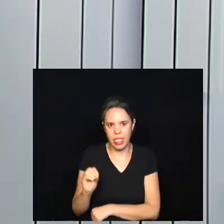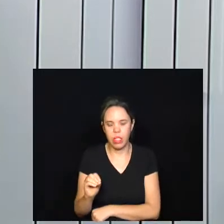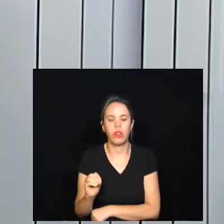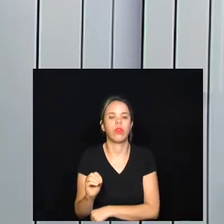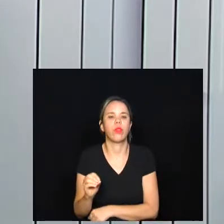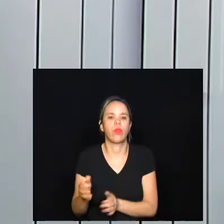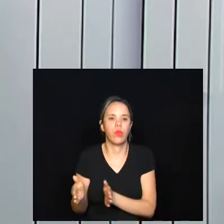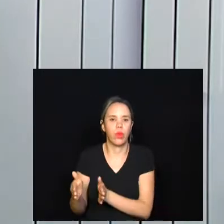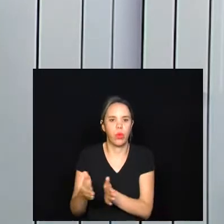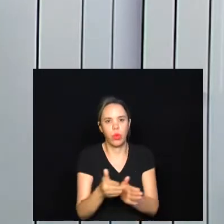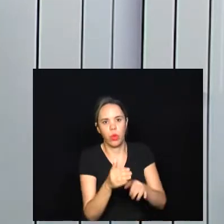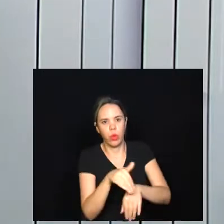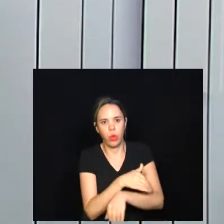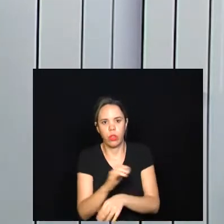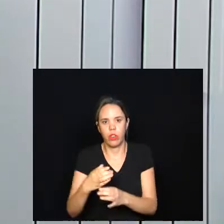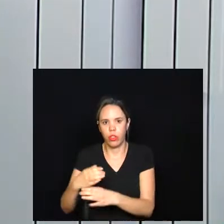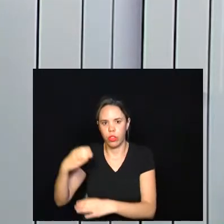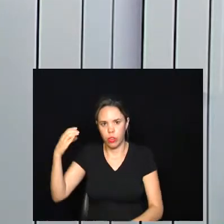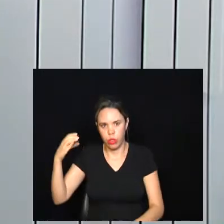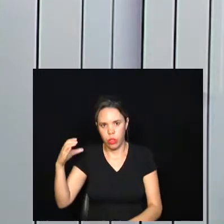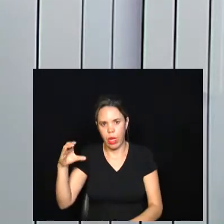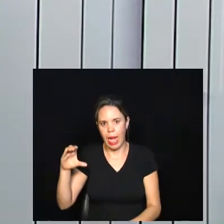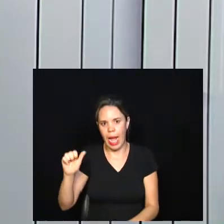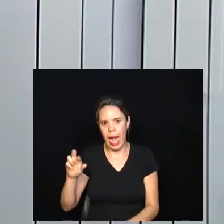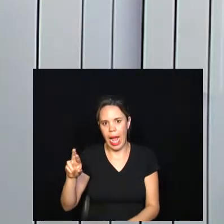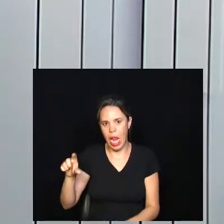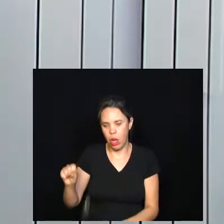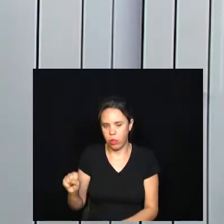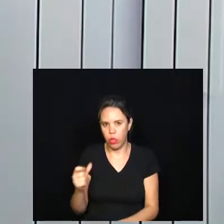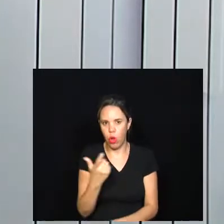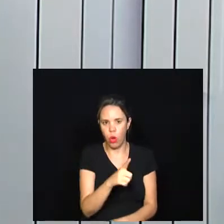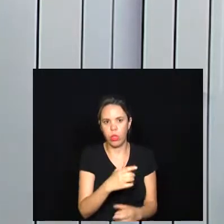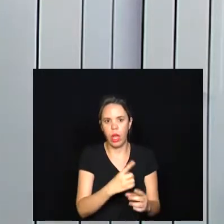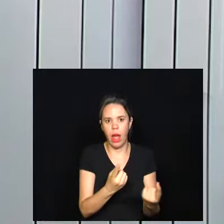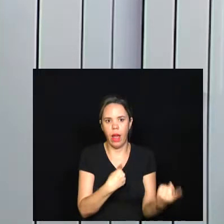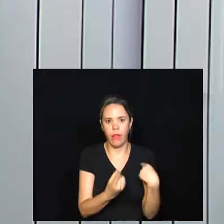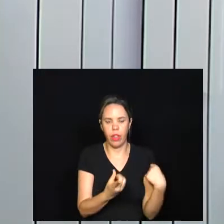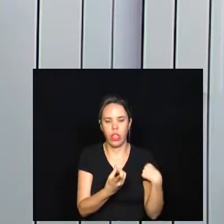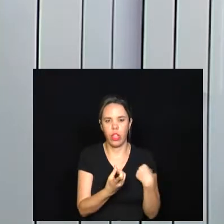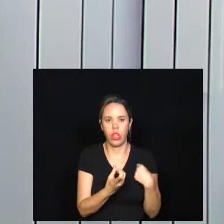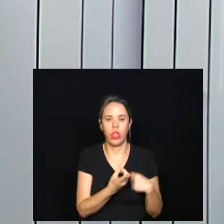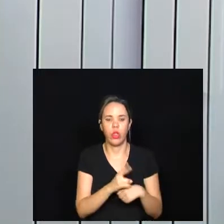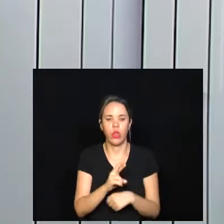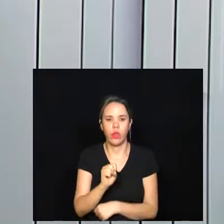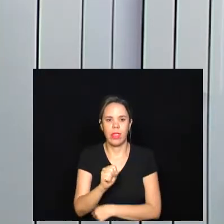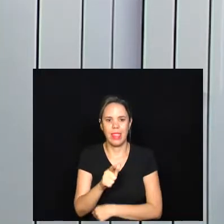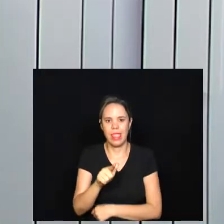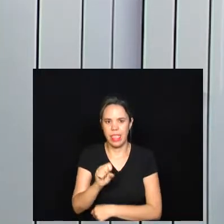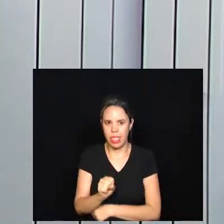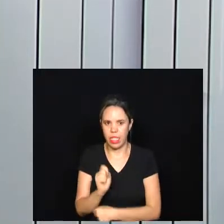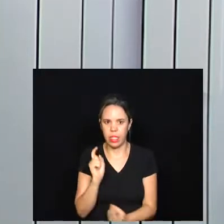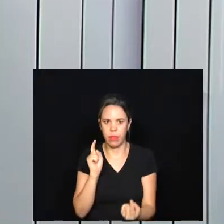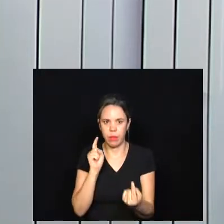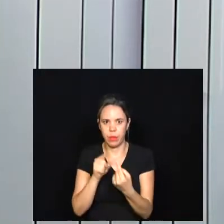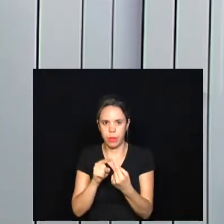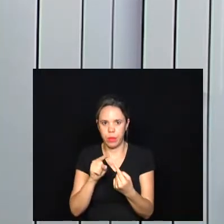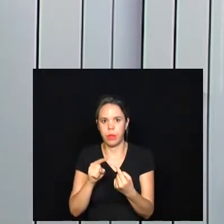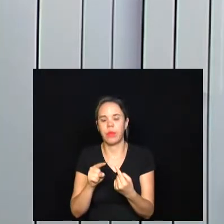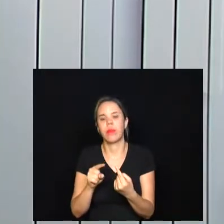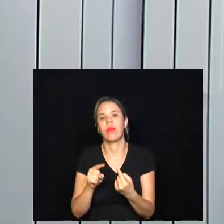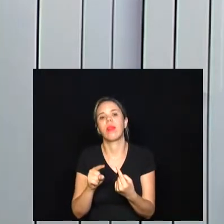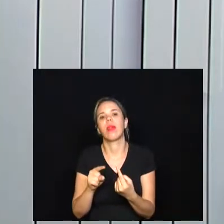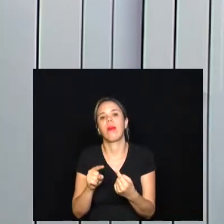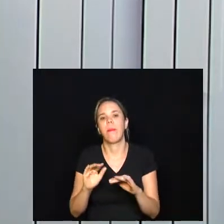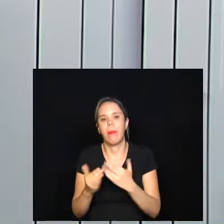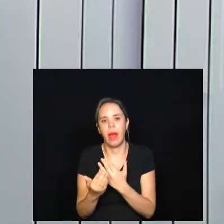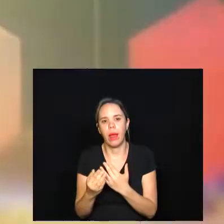será entre a rua Engenheiro Carlos Stevenson e a Avenida Doutor Moraes Salles, no sentido Jardim Santa